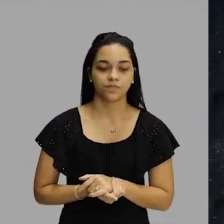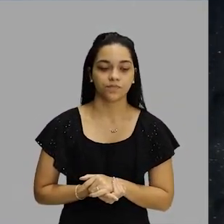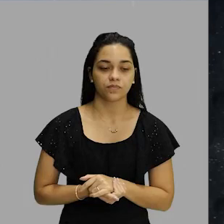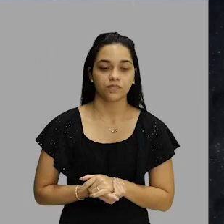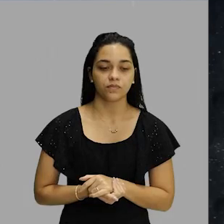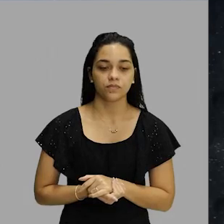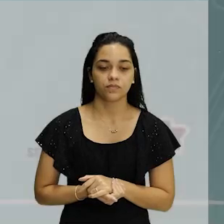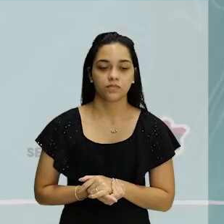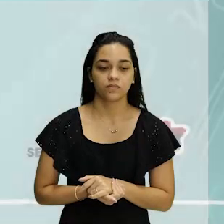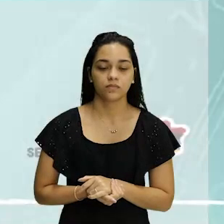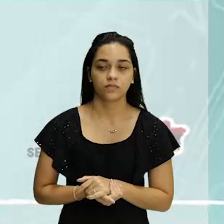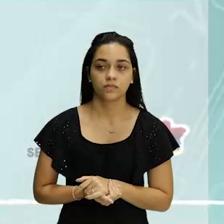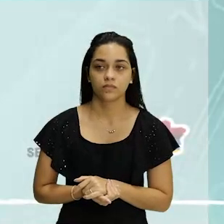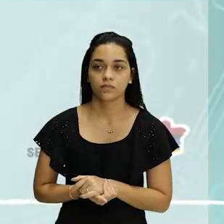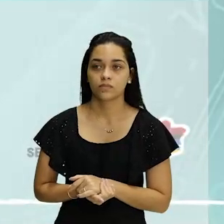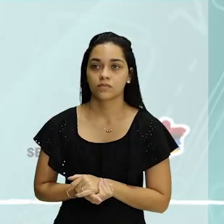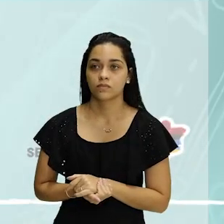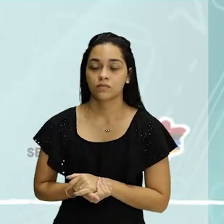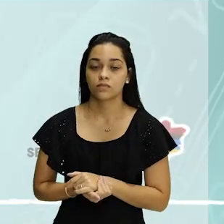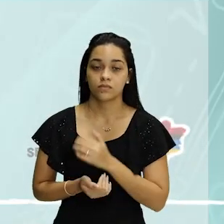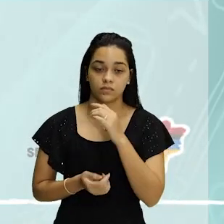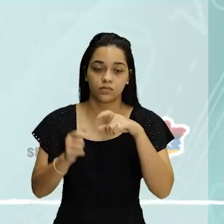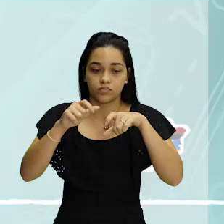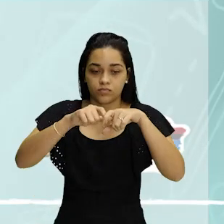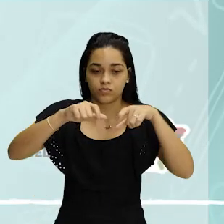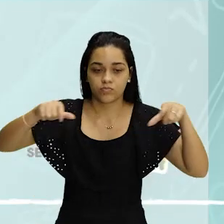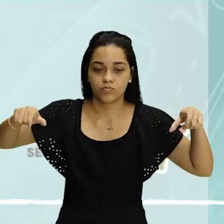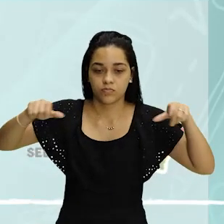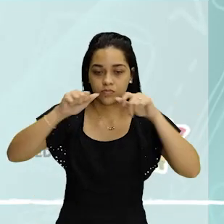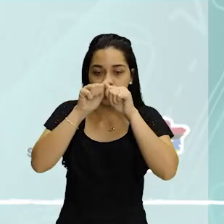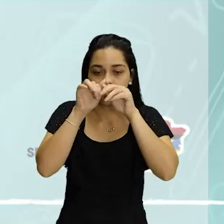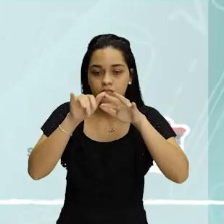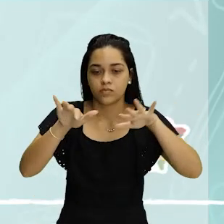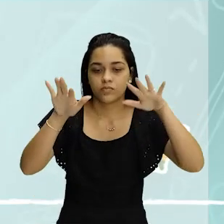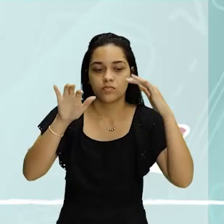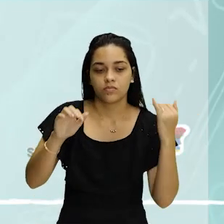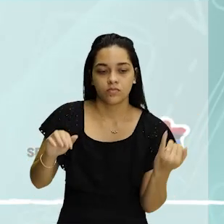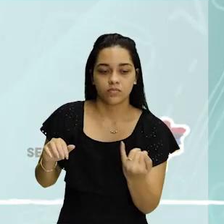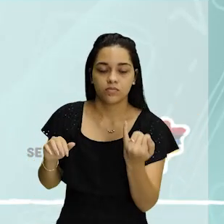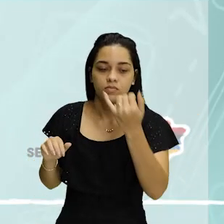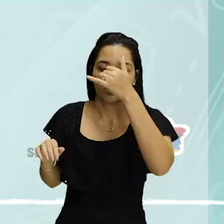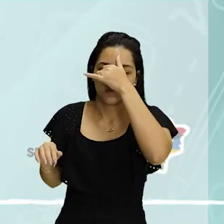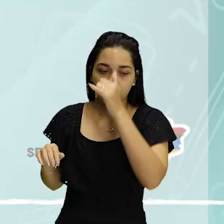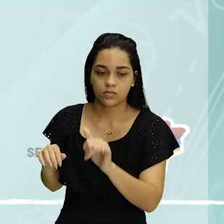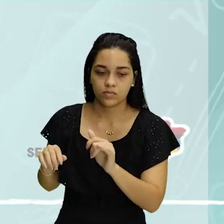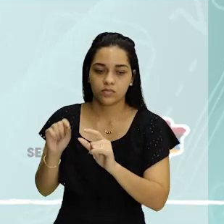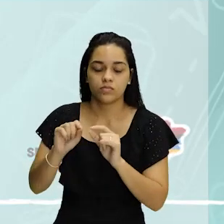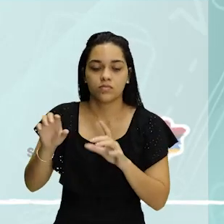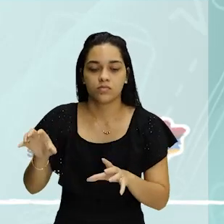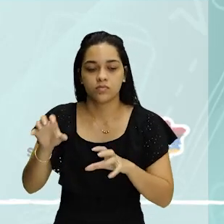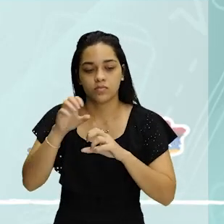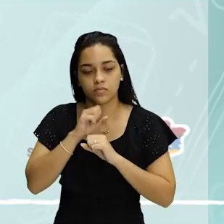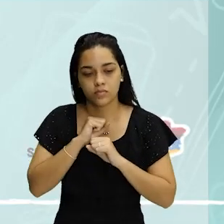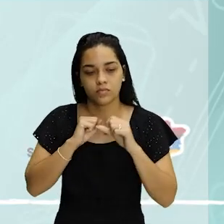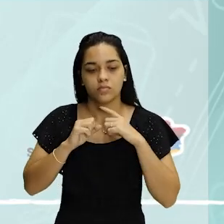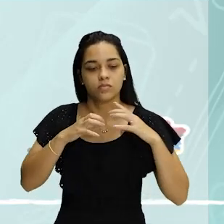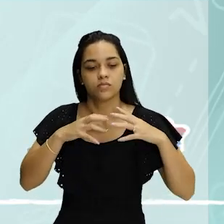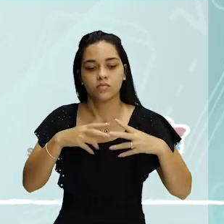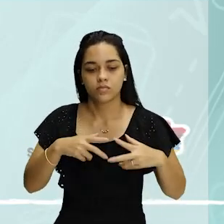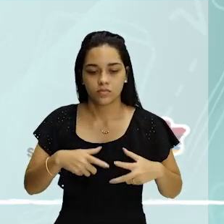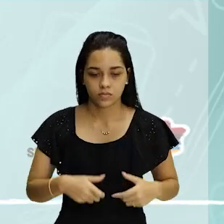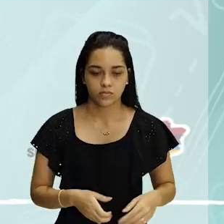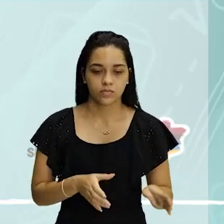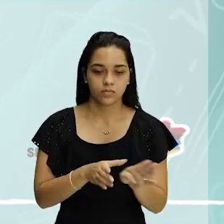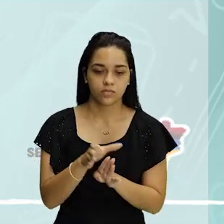1882, ok? Como os bacilos são transmitidos pelo ar, uma importante medida preventiva é